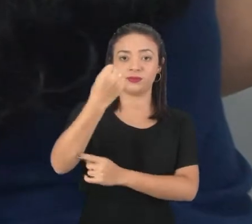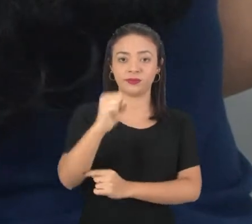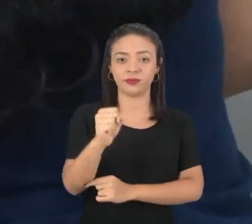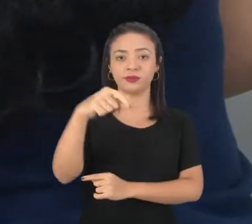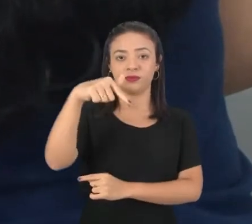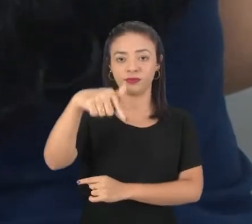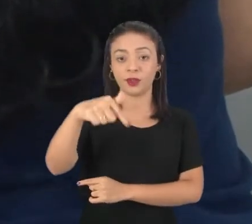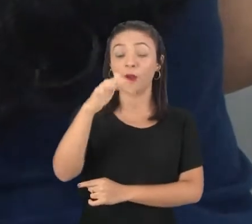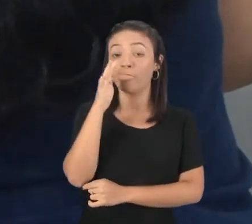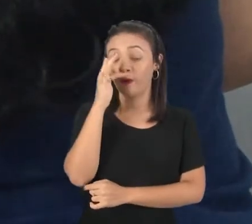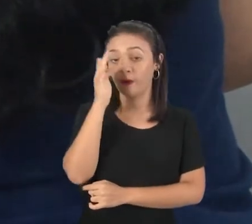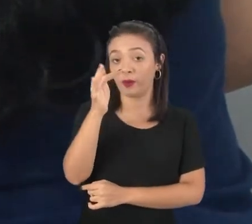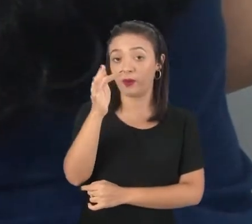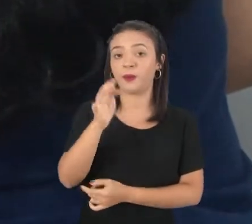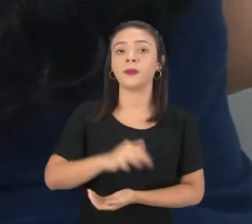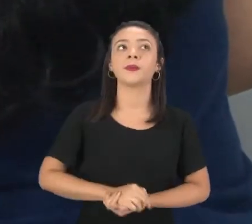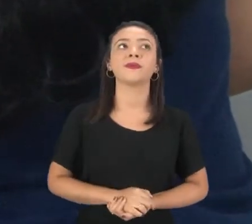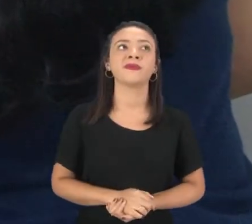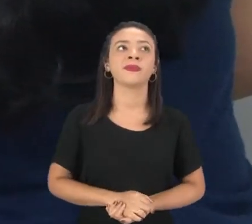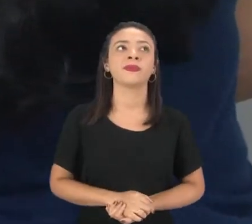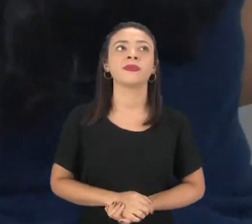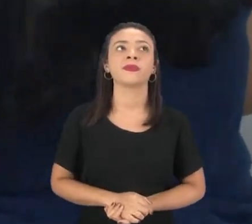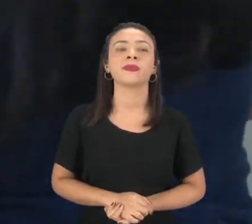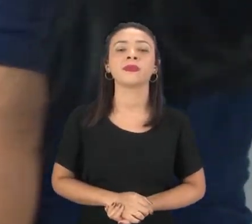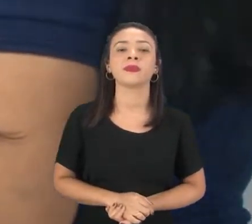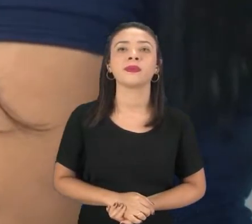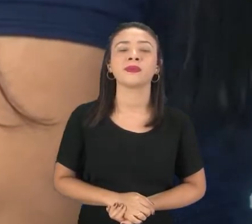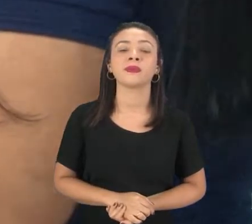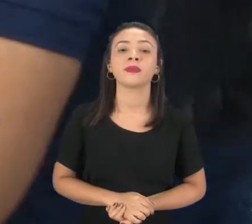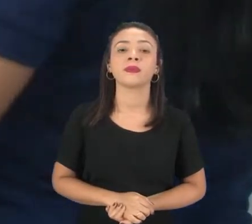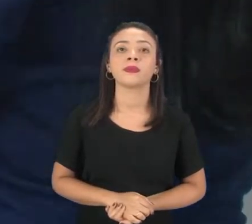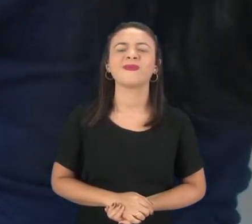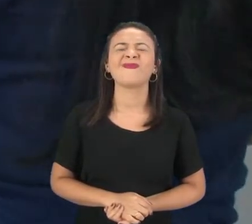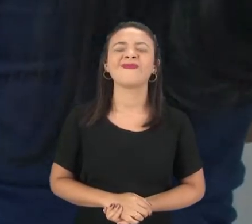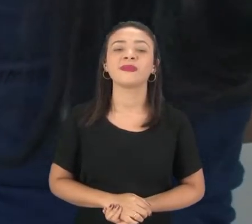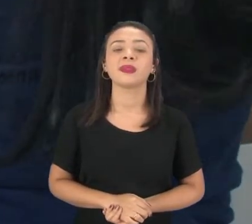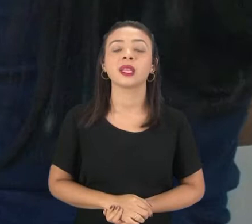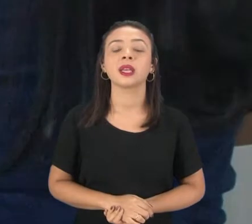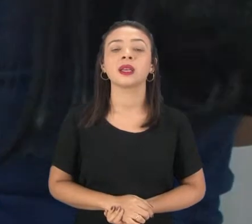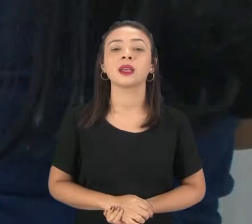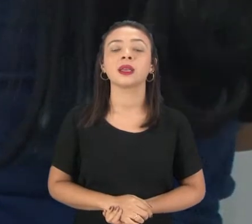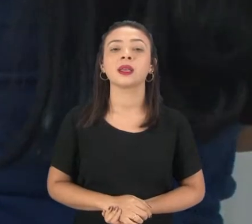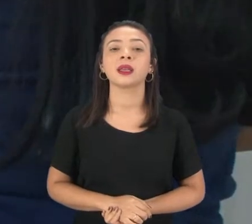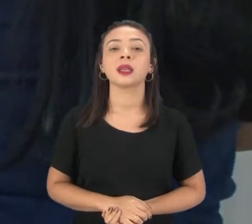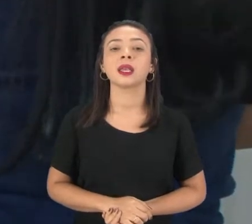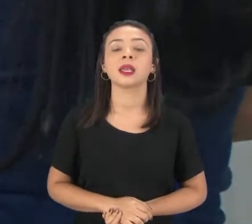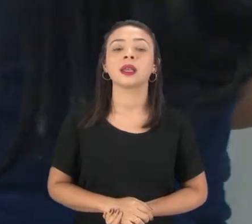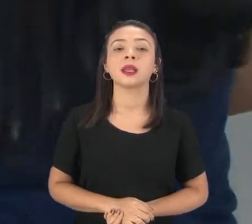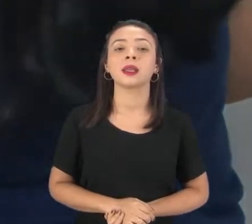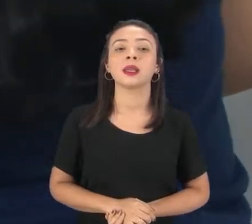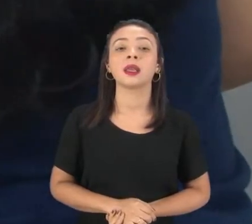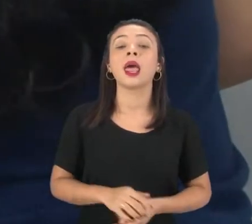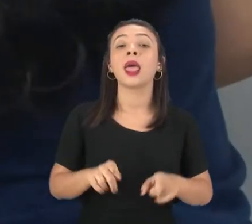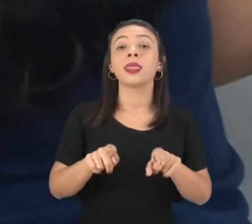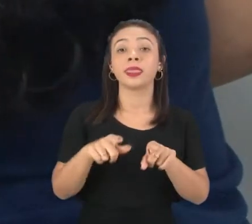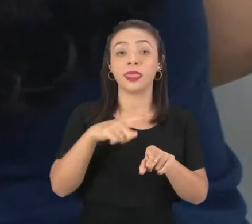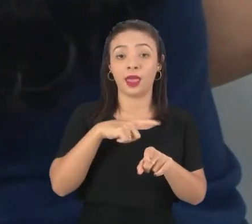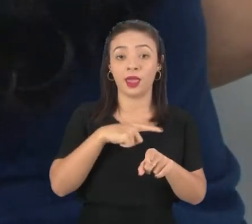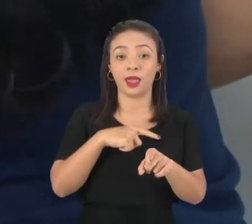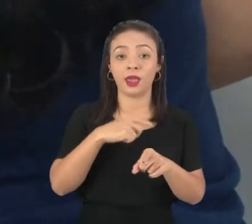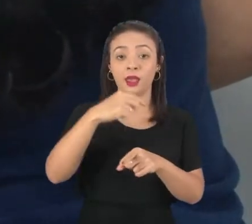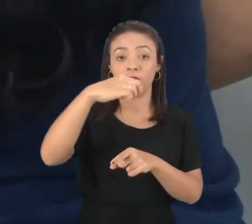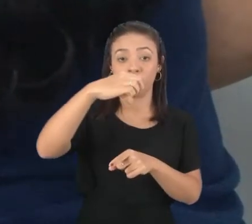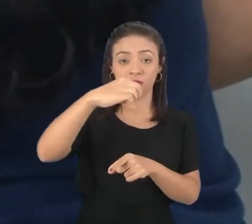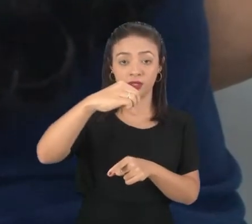987 flores é o que ele já me falou aí Não é isso mas desses 987 ele